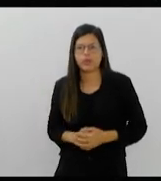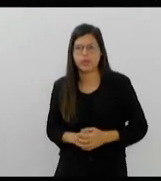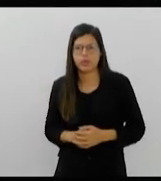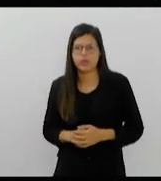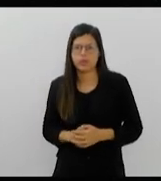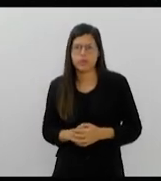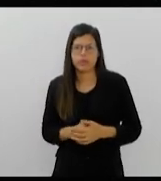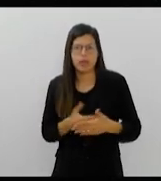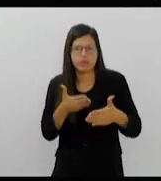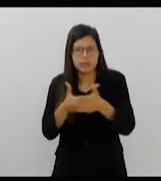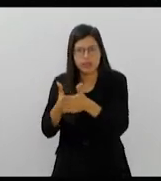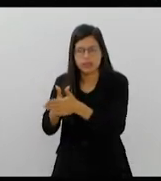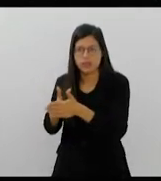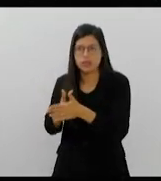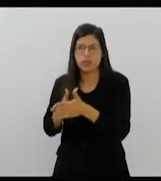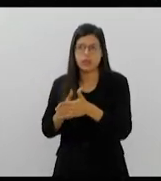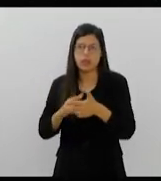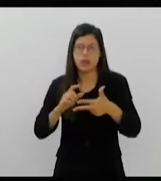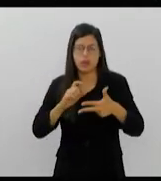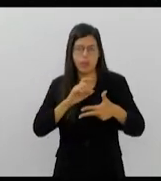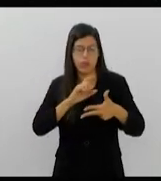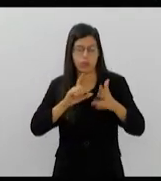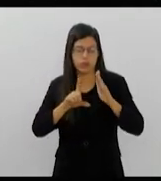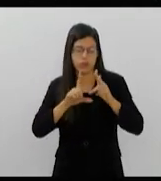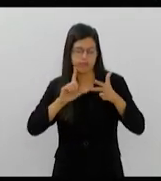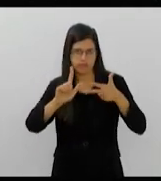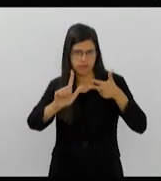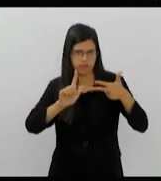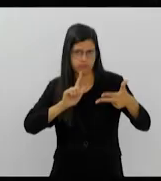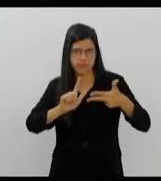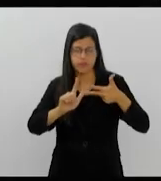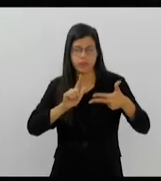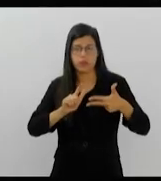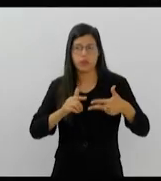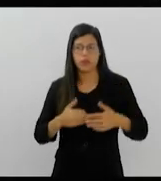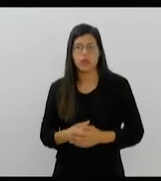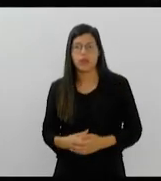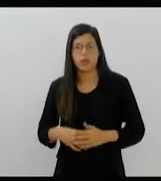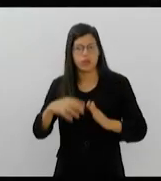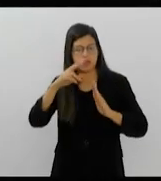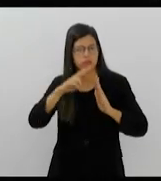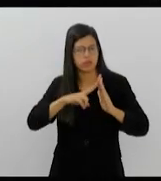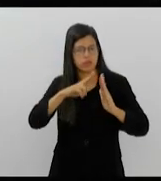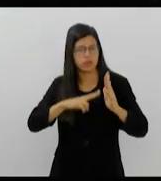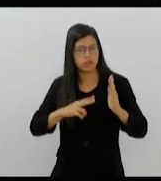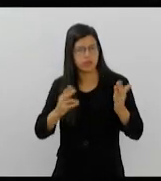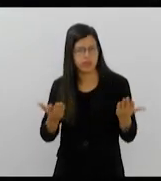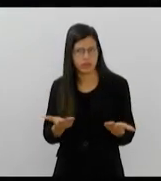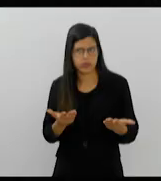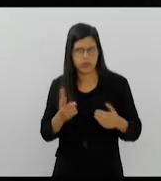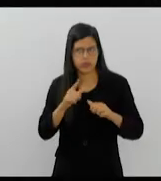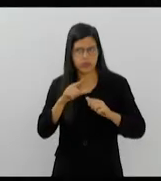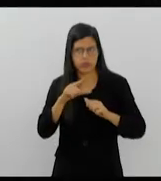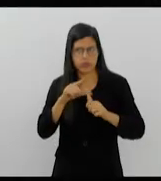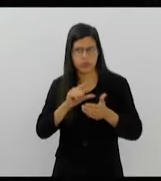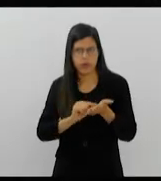poder legislativo. Li, no dia de hoje, um artigo